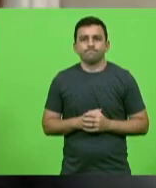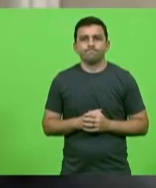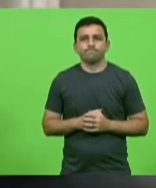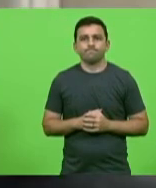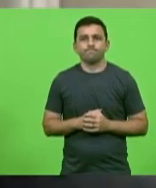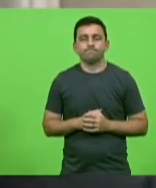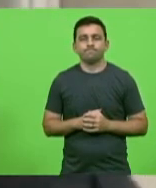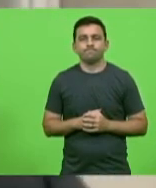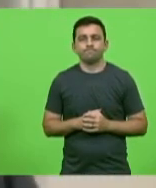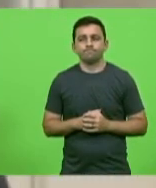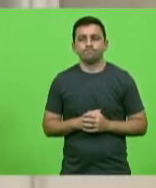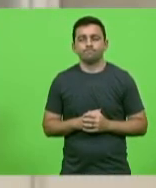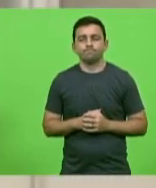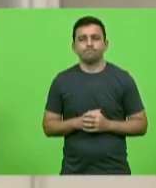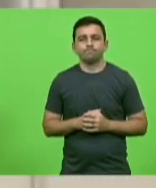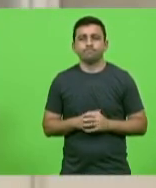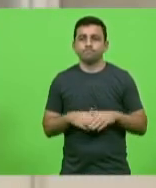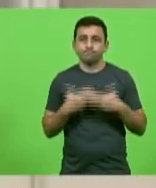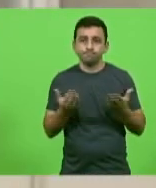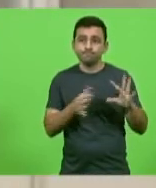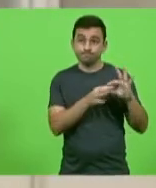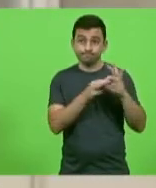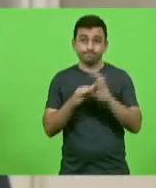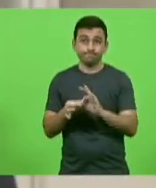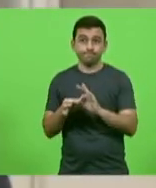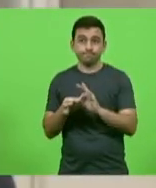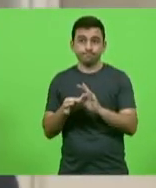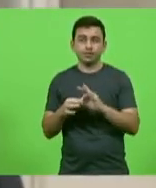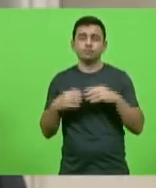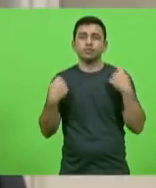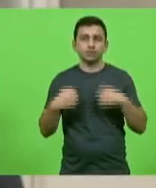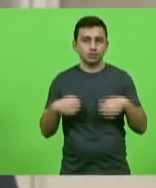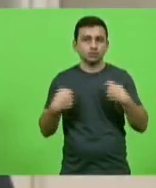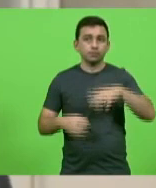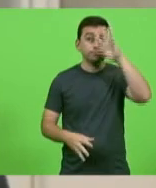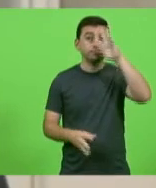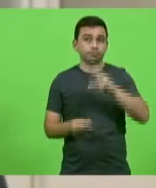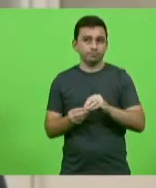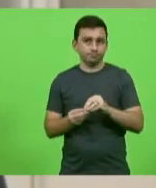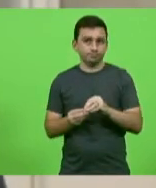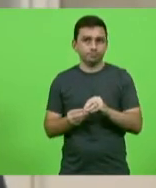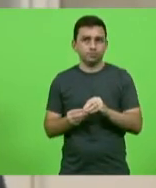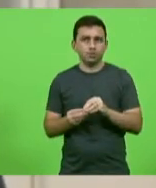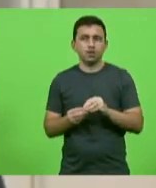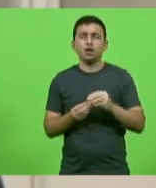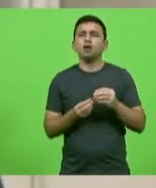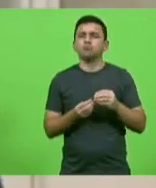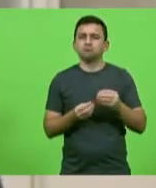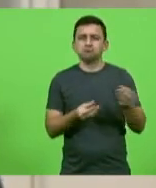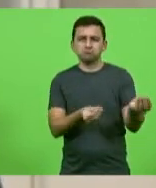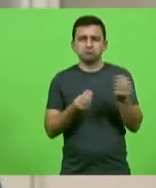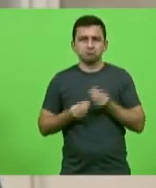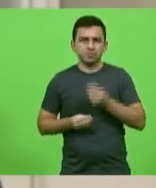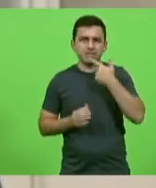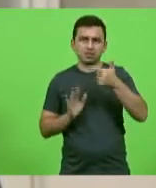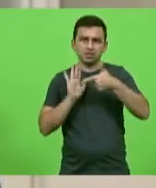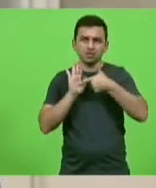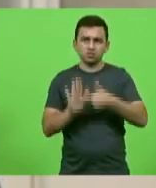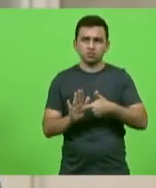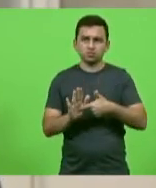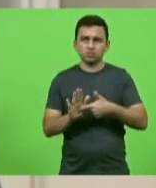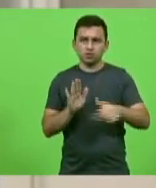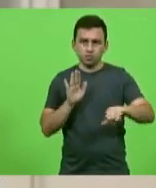é Neste contexto é possível deduzir que para o recebimento da denúncia pelo